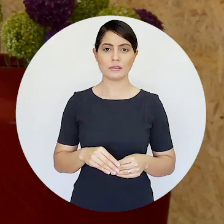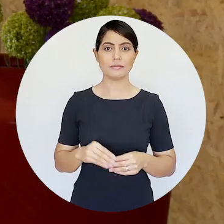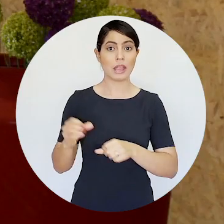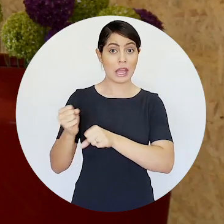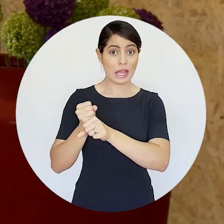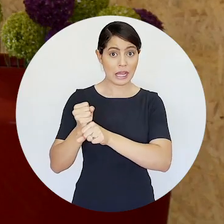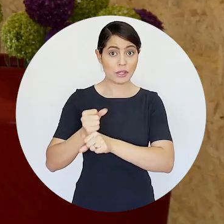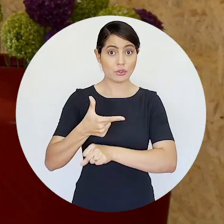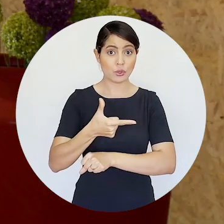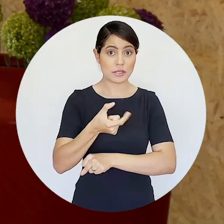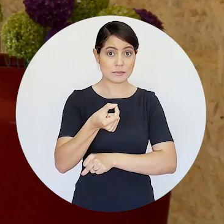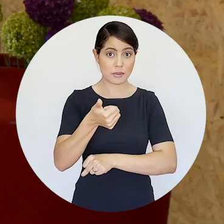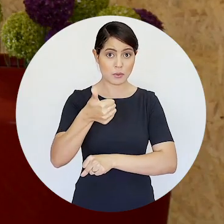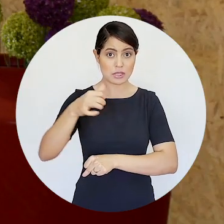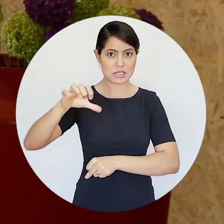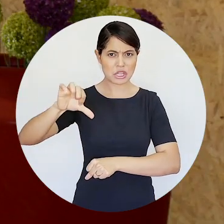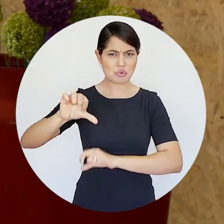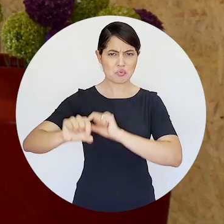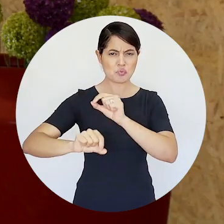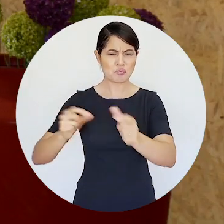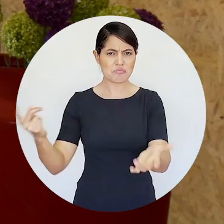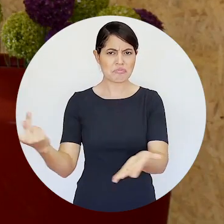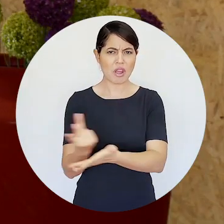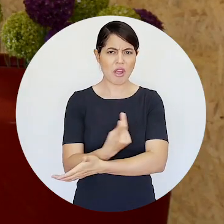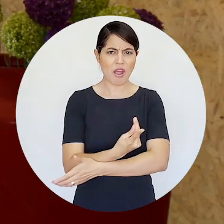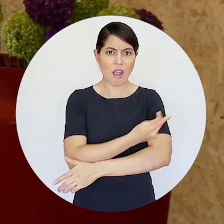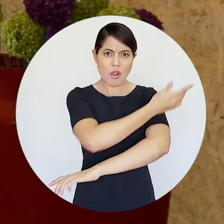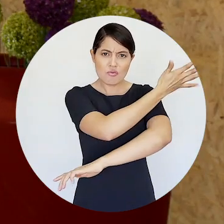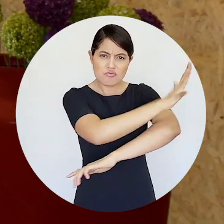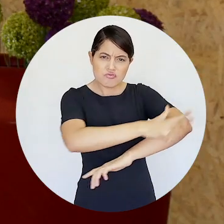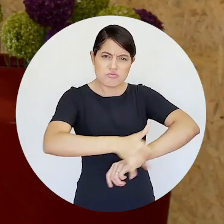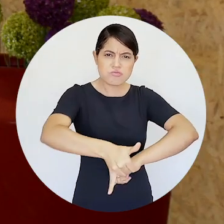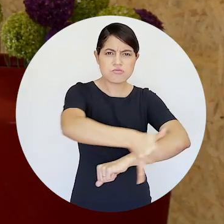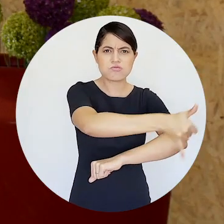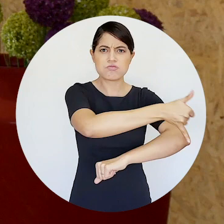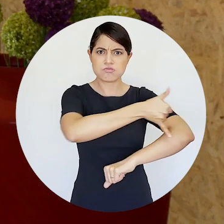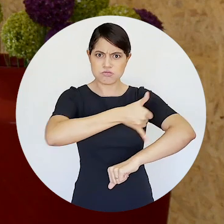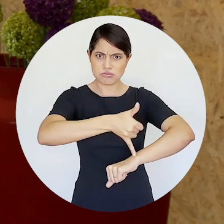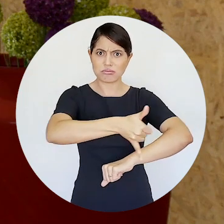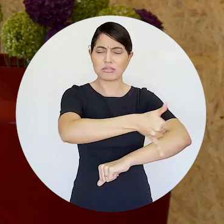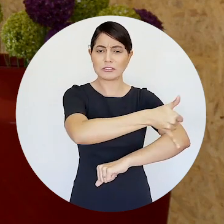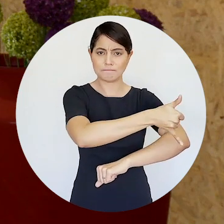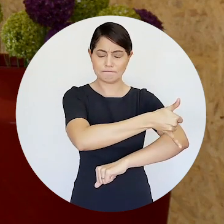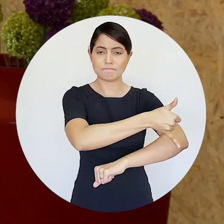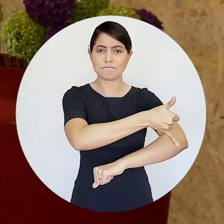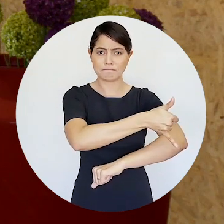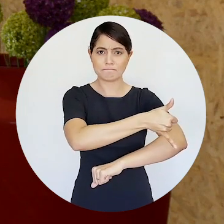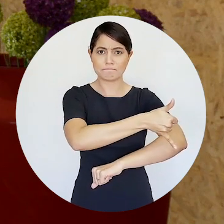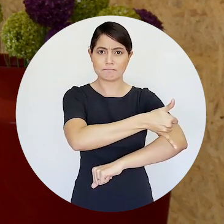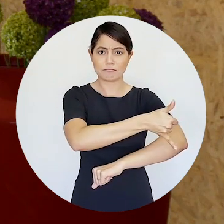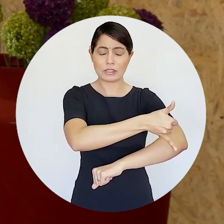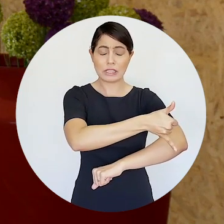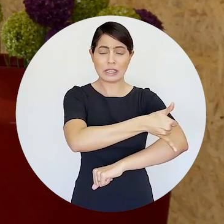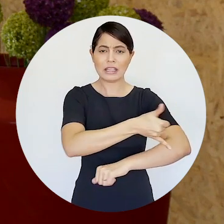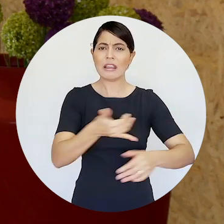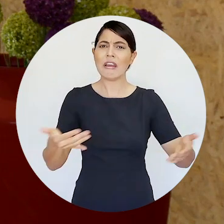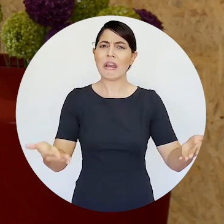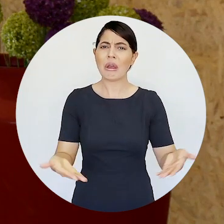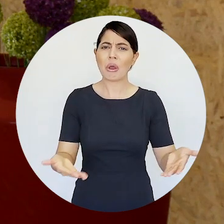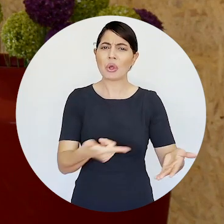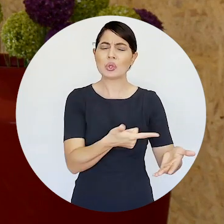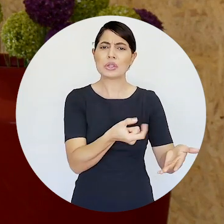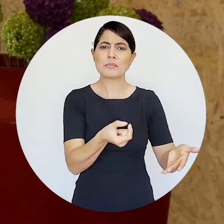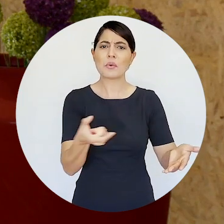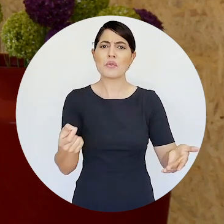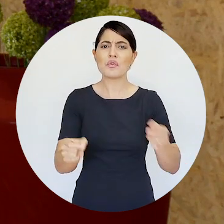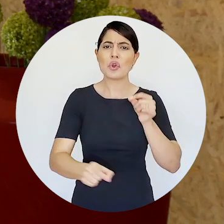Em 2019 foi marcado pelo aparecimento de manchas de óleo na costa brasileira no fim do ano. E tudo indica que